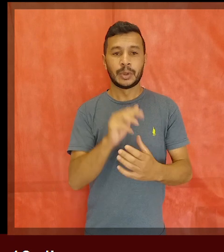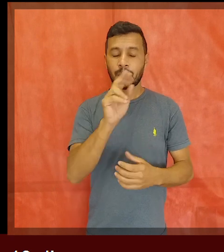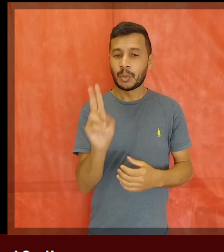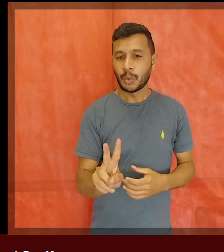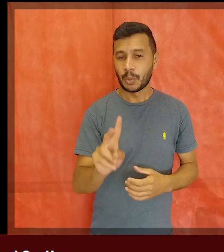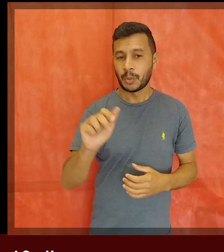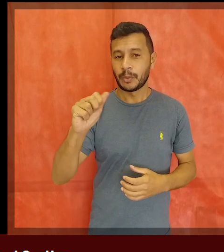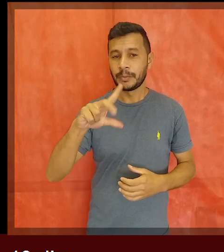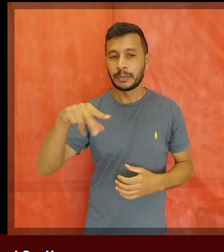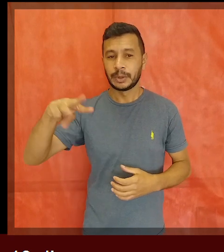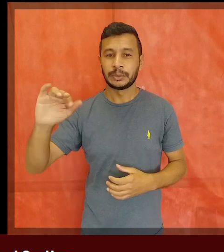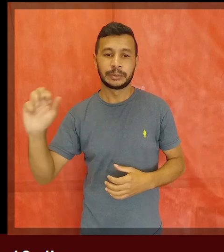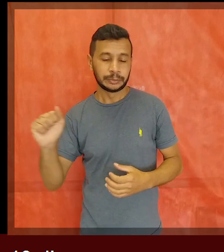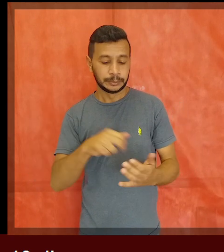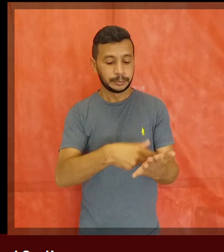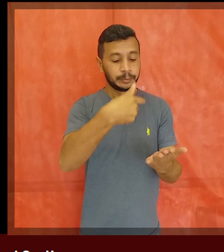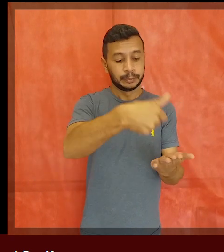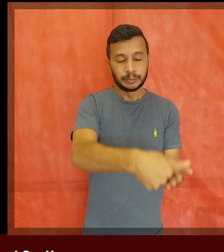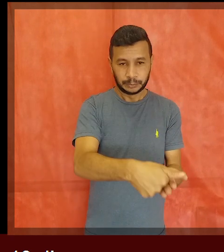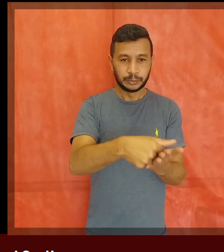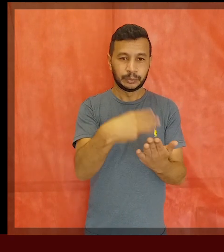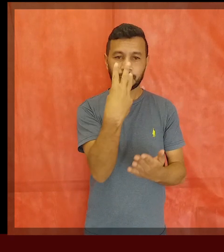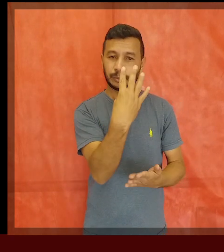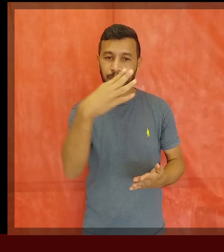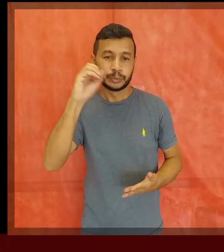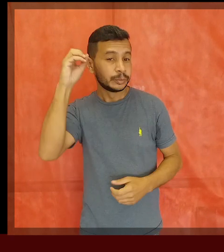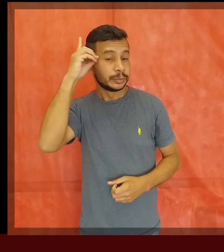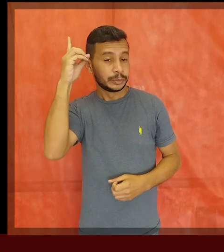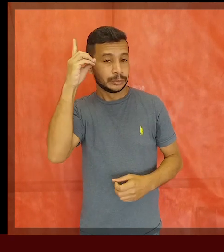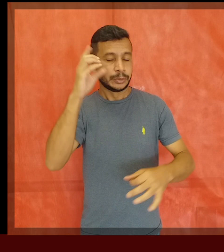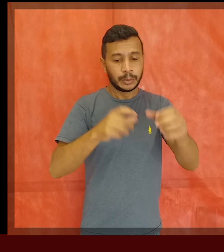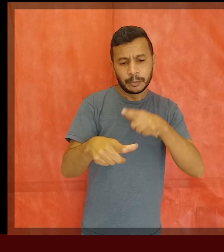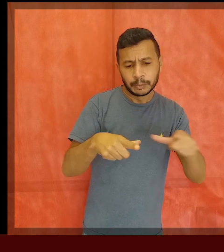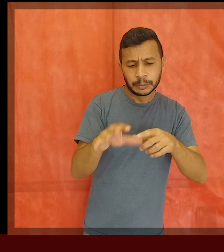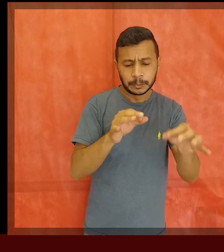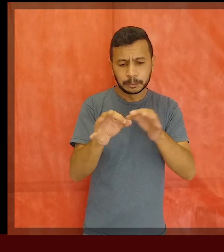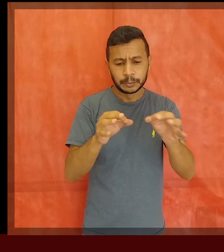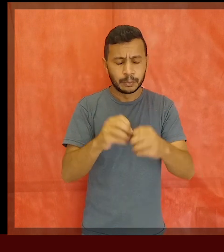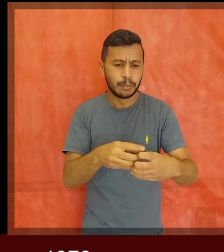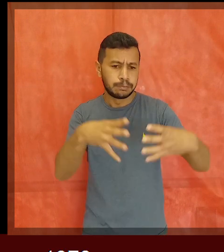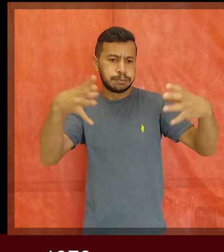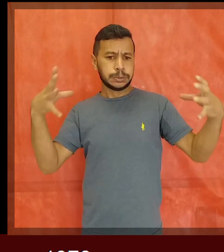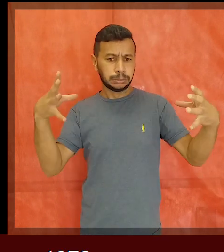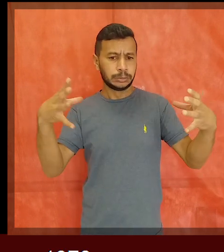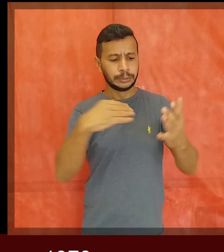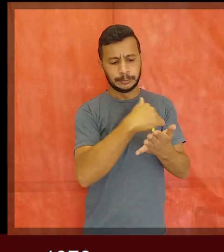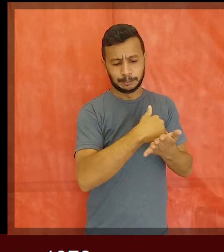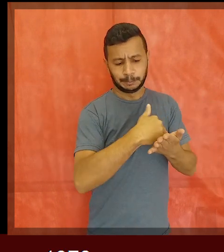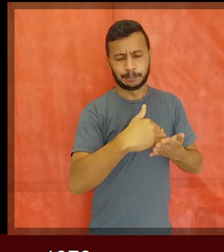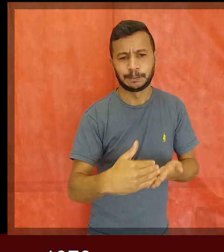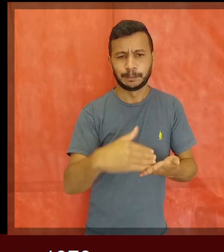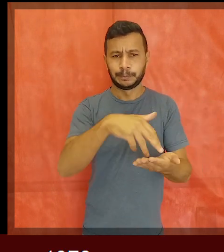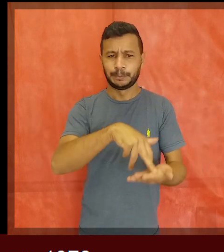de Carvalho ficou internado por 40 dias, quando um rebolo de rebarbação estourou, rasgando a sua